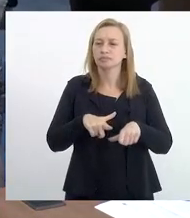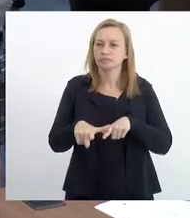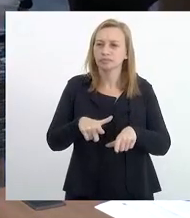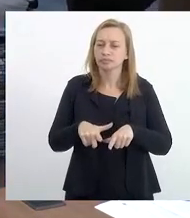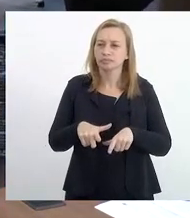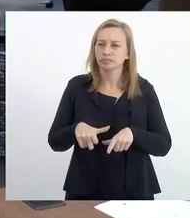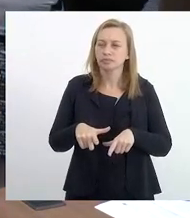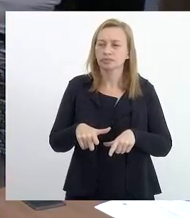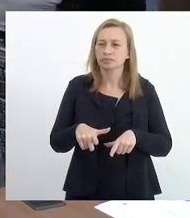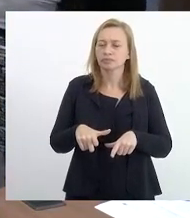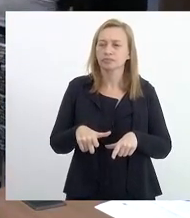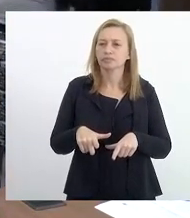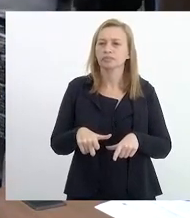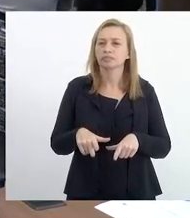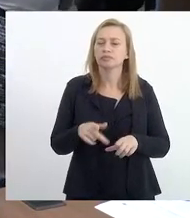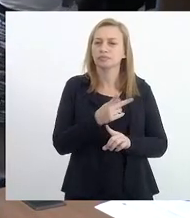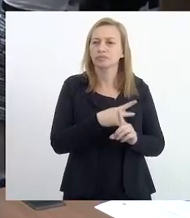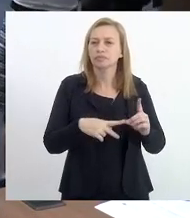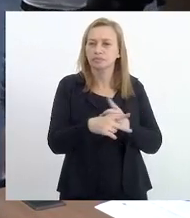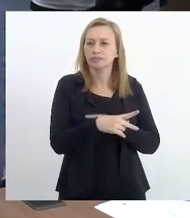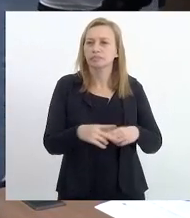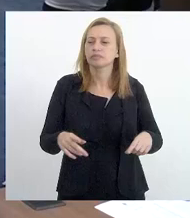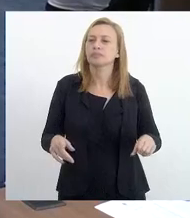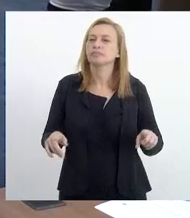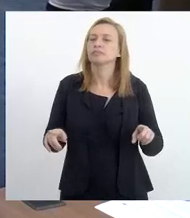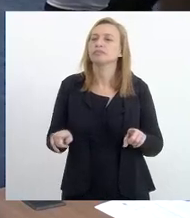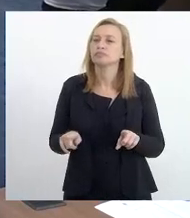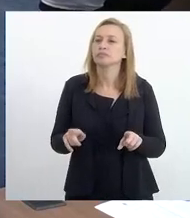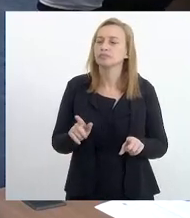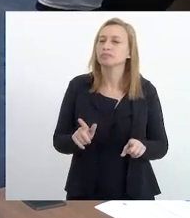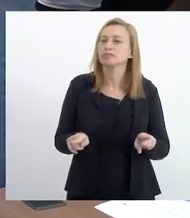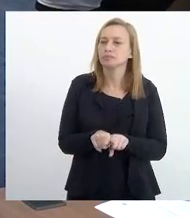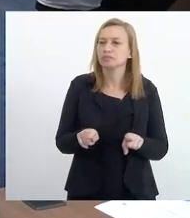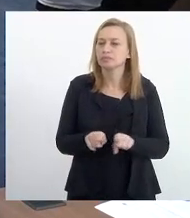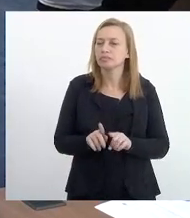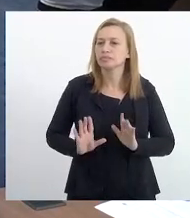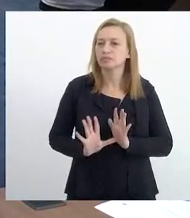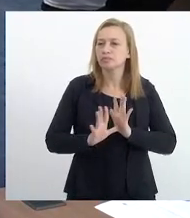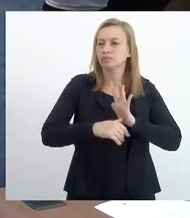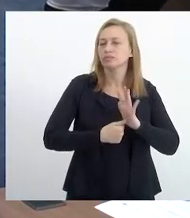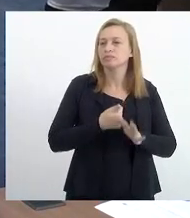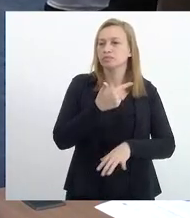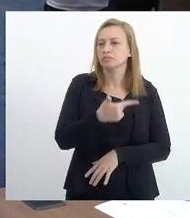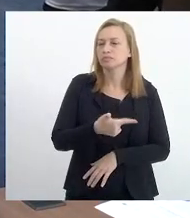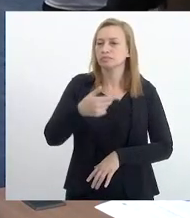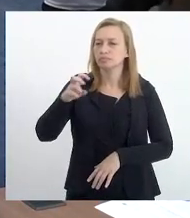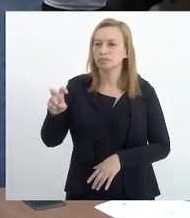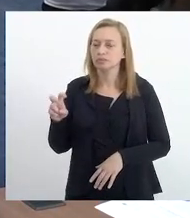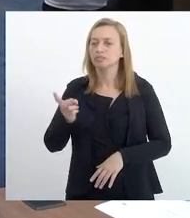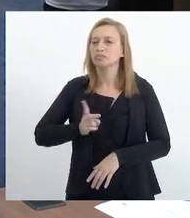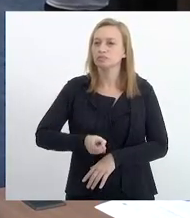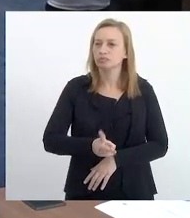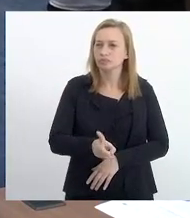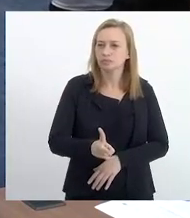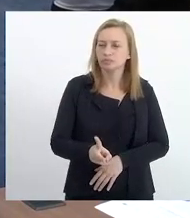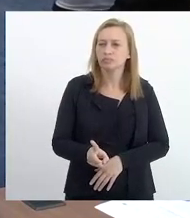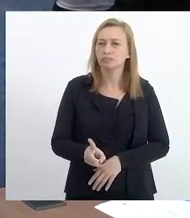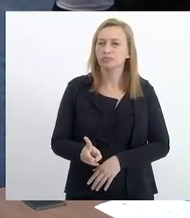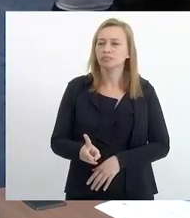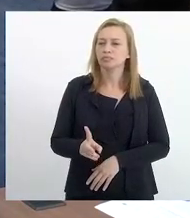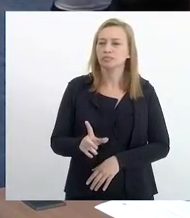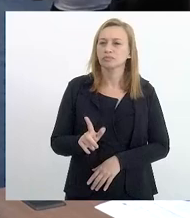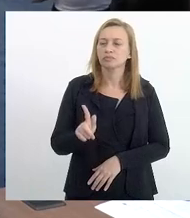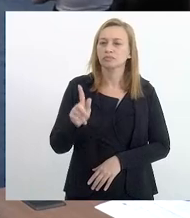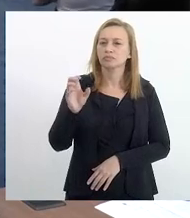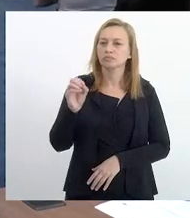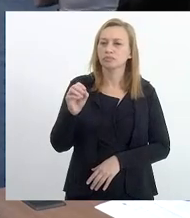previdenciária, e vão na esteira do golpe de 2015. Continuamos com um golpe em